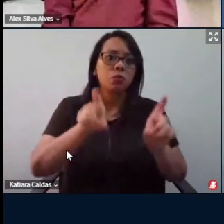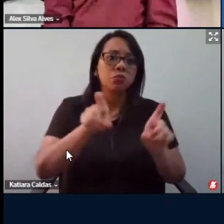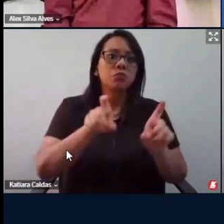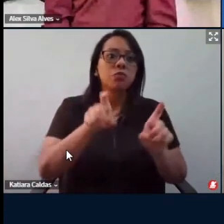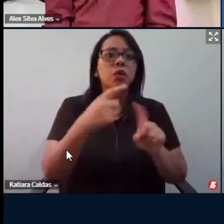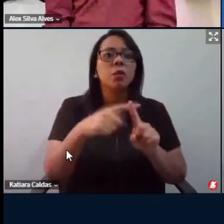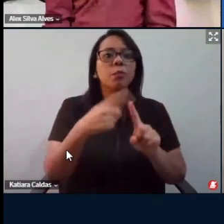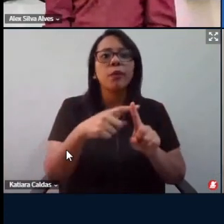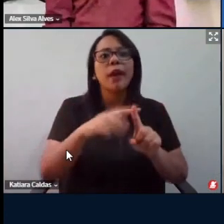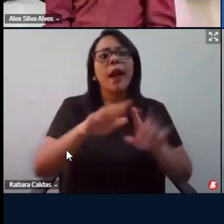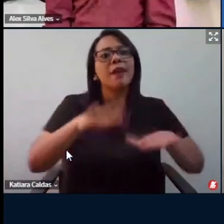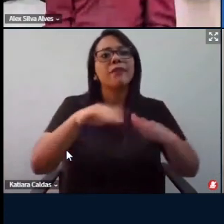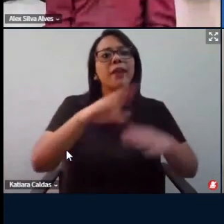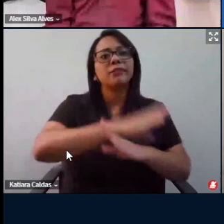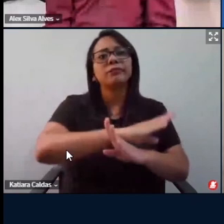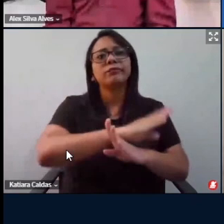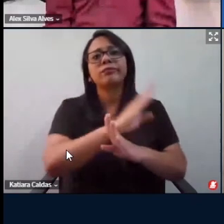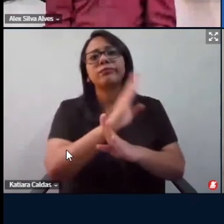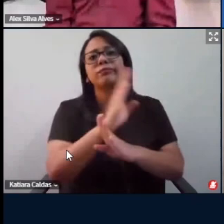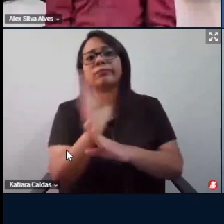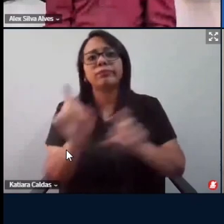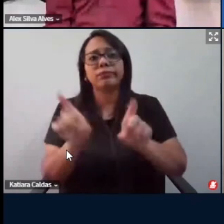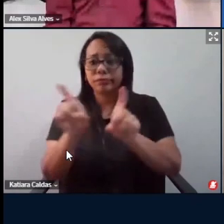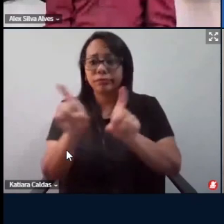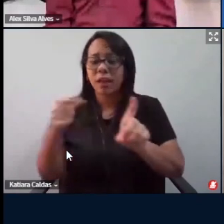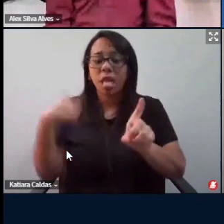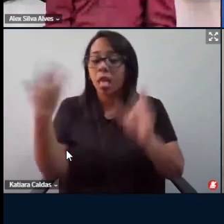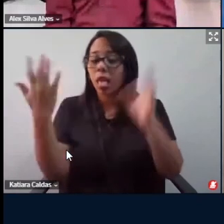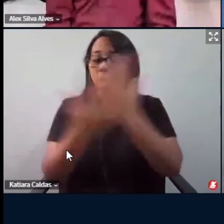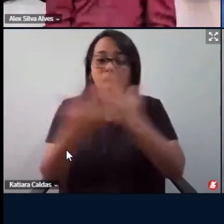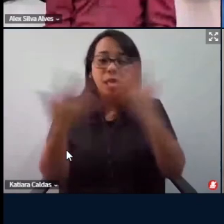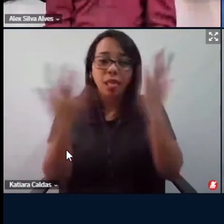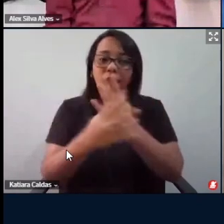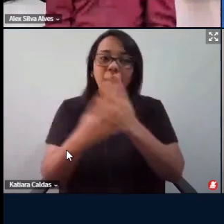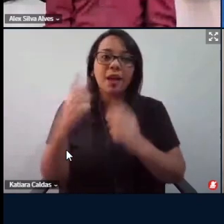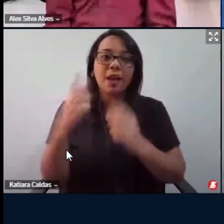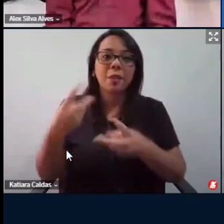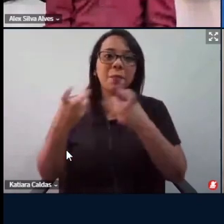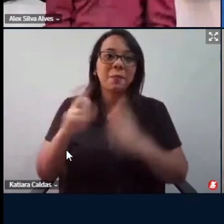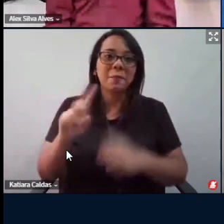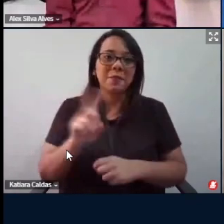dia inteiro no computador e eu já não sei mais o que eu estou vendo, né? E aí,